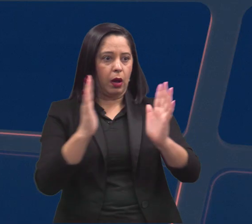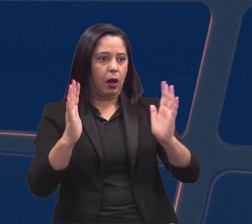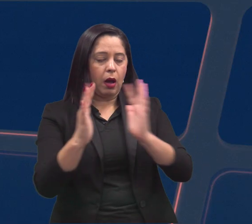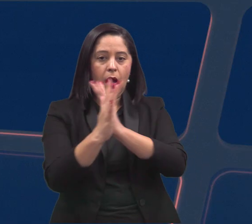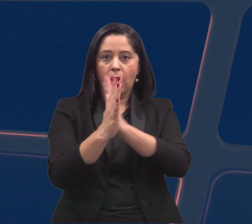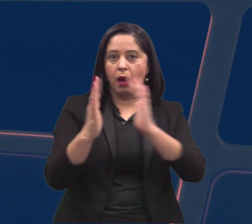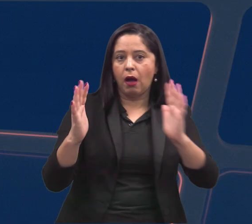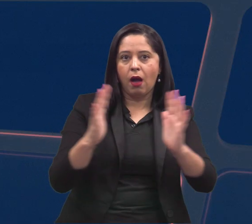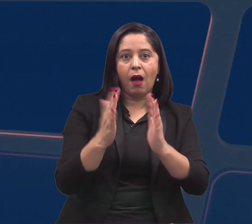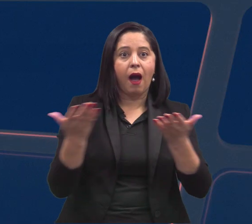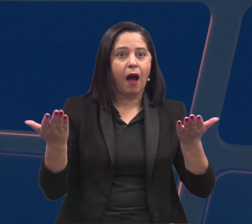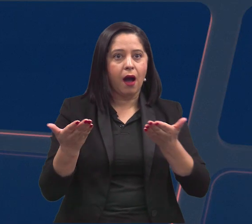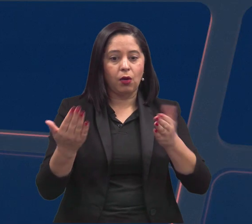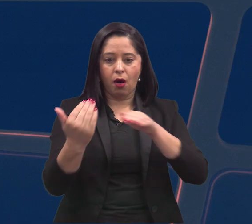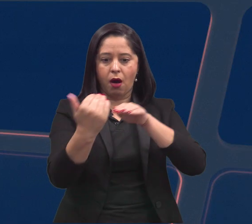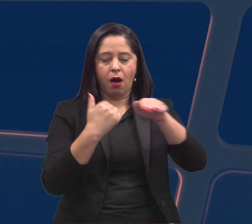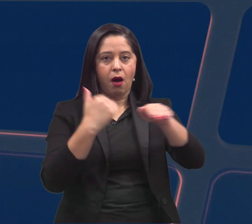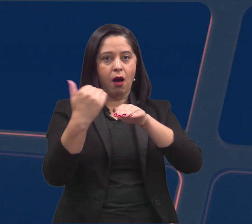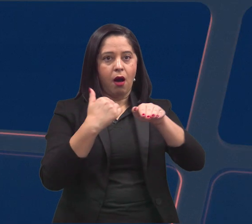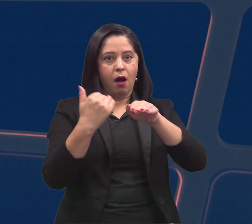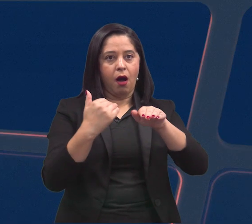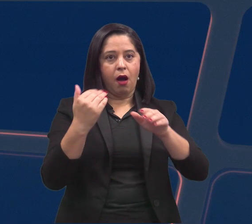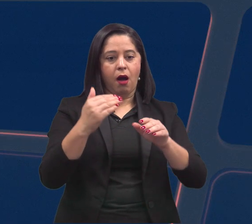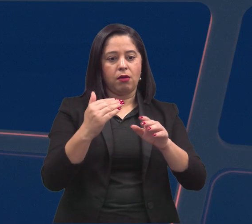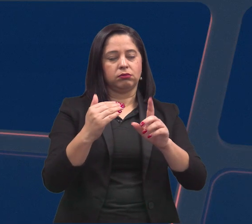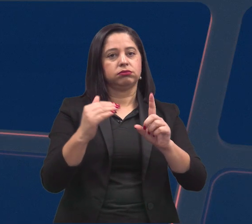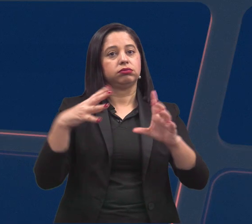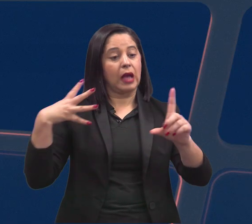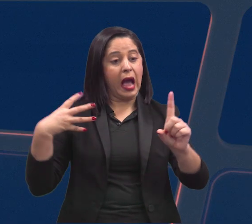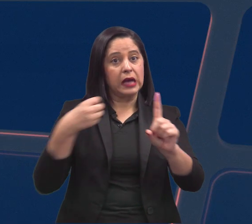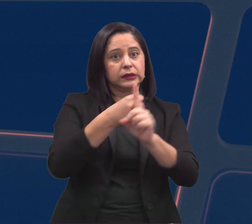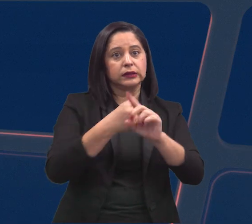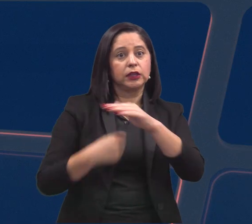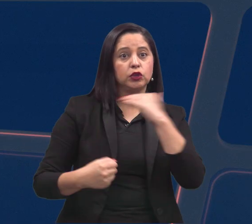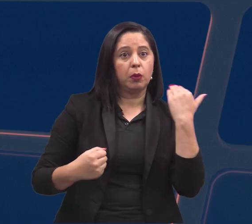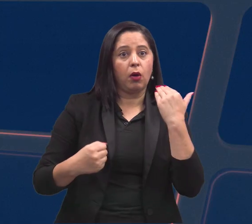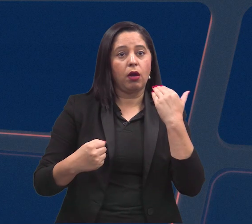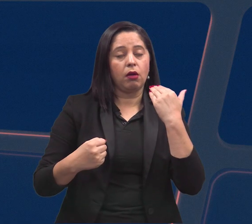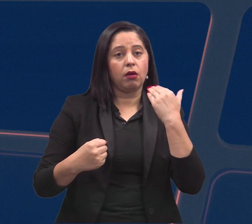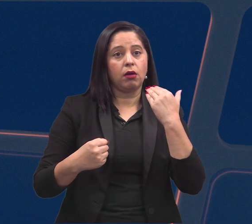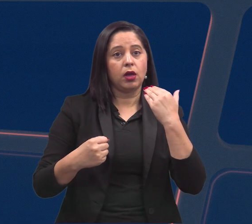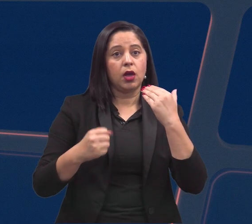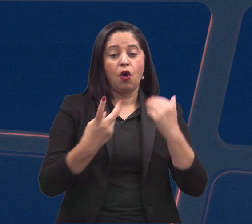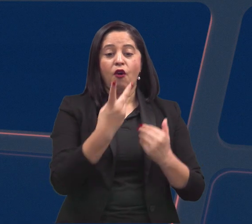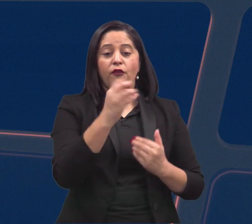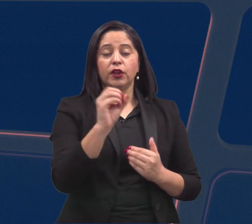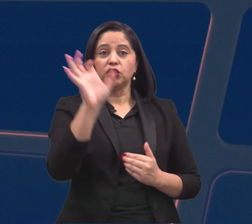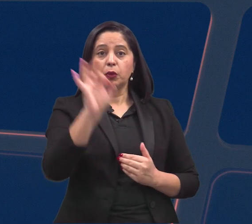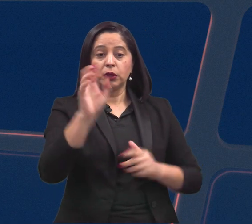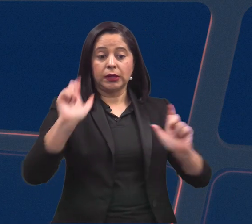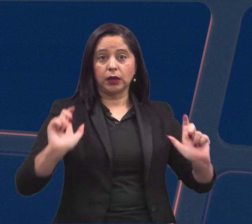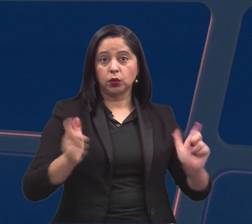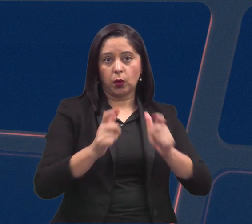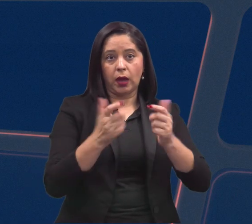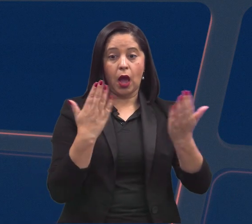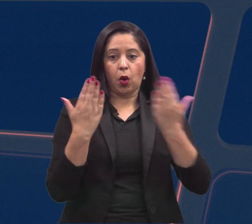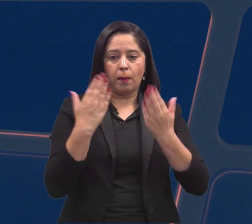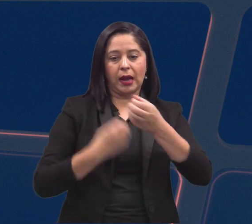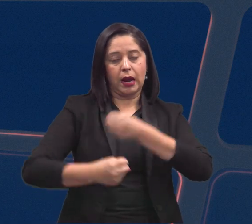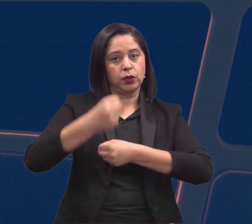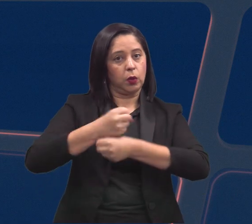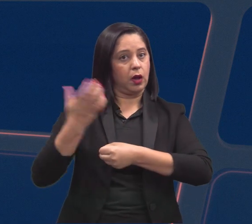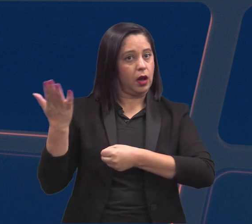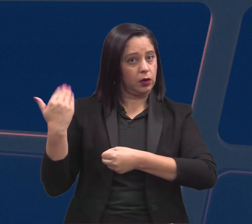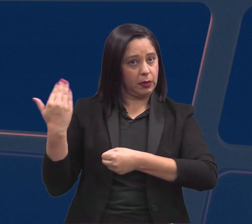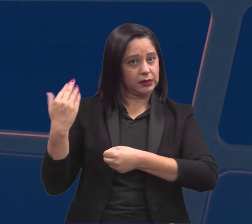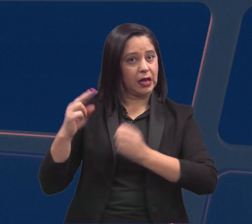da cidade. O número de mortes no trânsito caiu 20% no primeiro bimestre em comparação com o ano anterior,